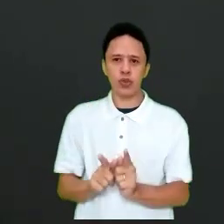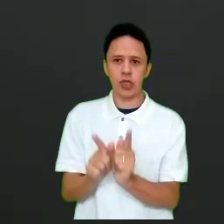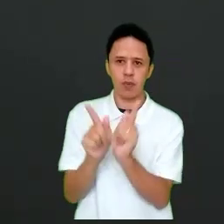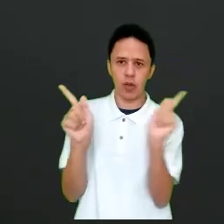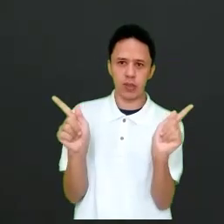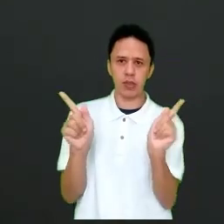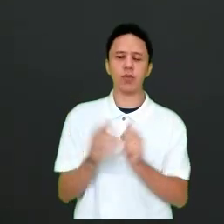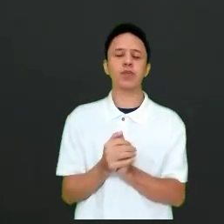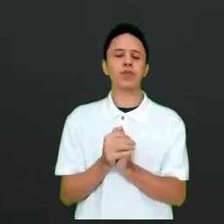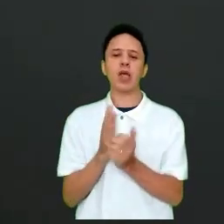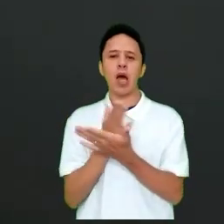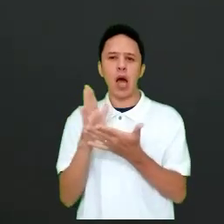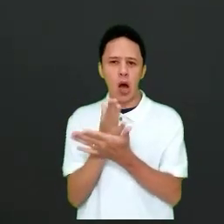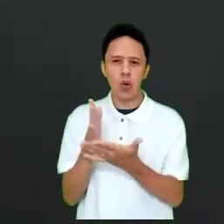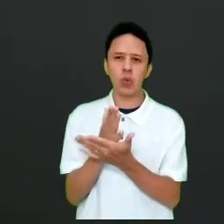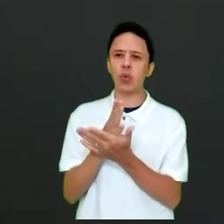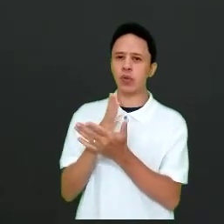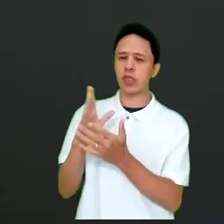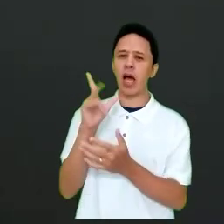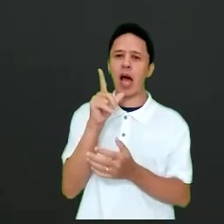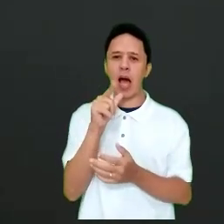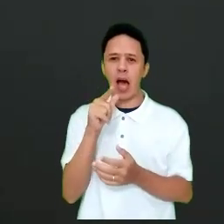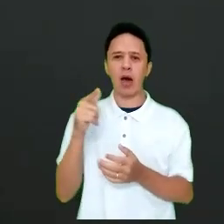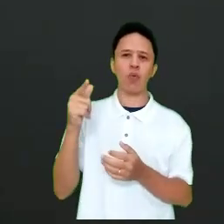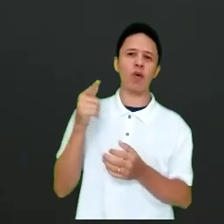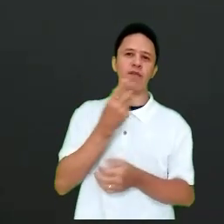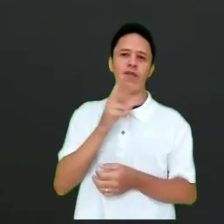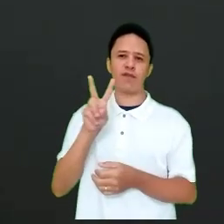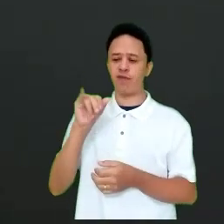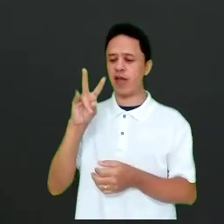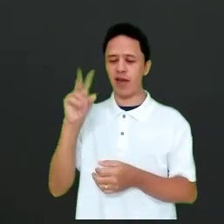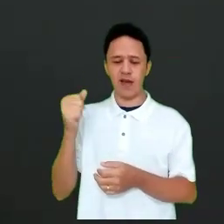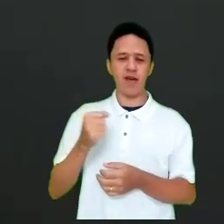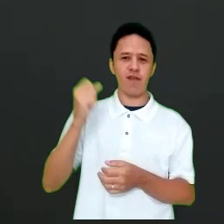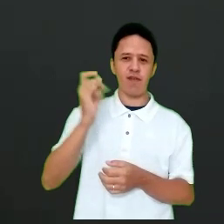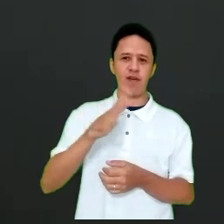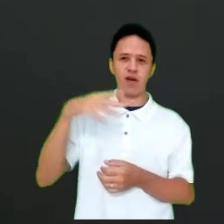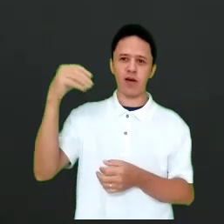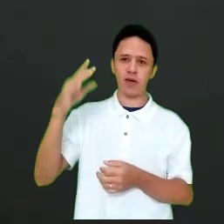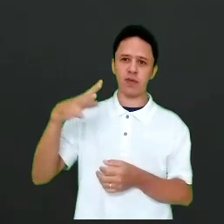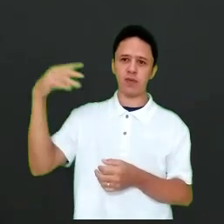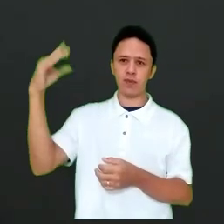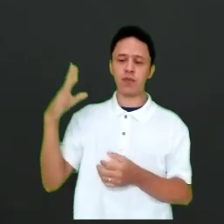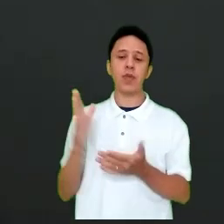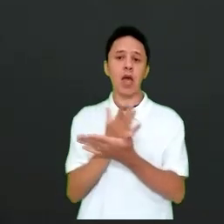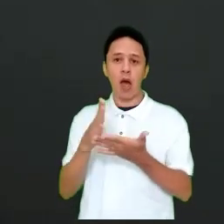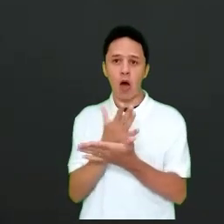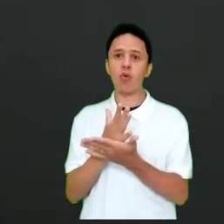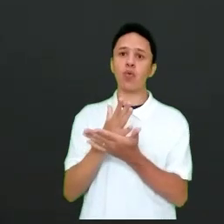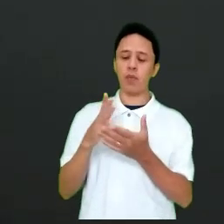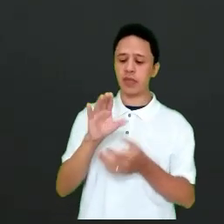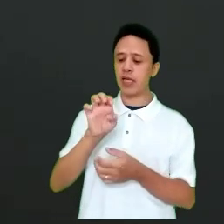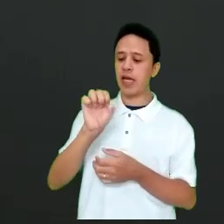que interessante. Alguns quinidários, que é o grupo das águas vivas, fazem. Algumas esponjas, que são os animais mais simples que